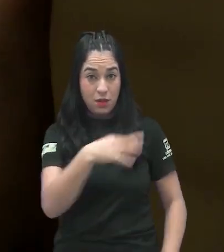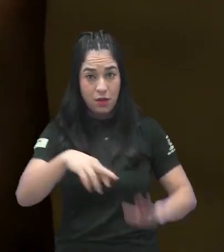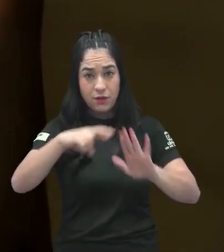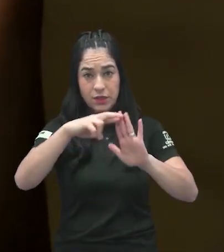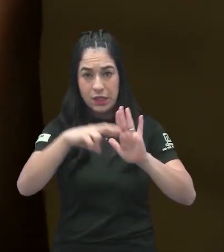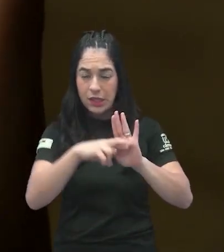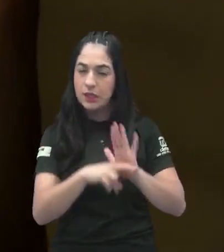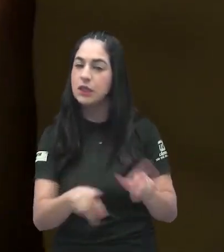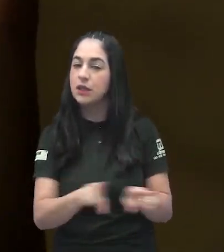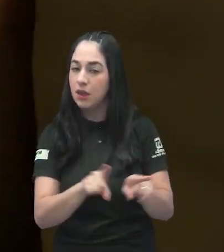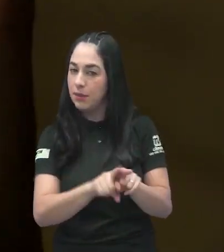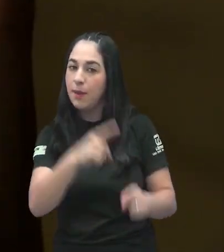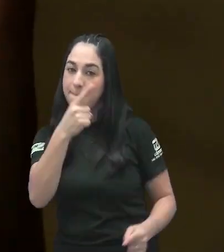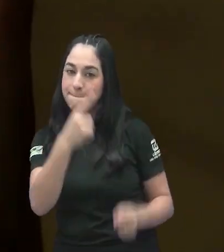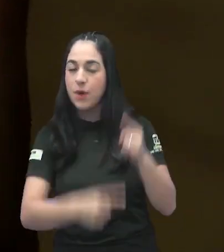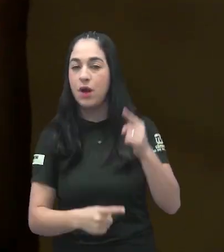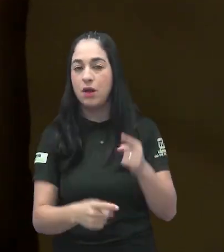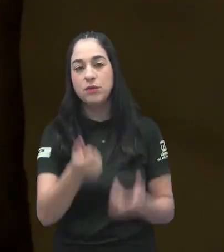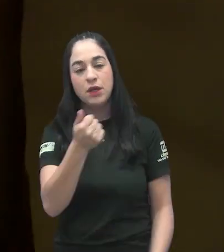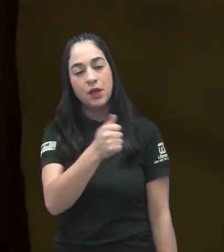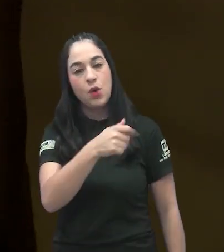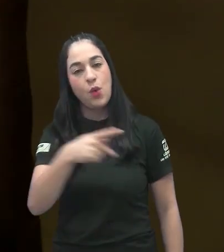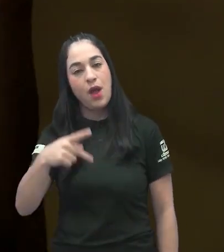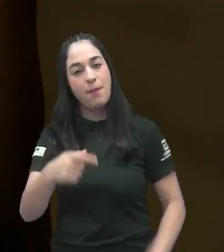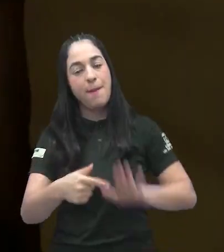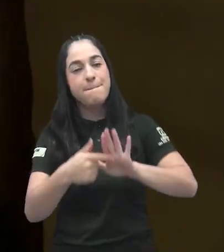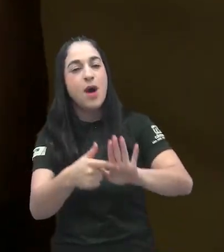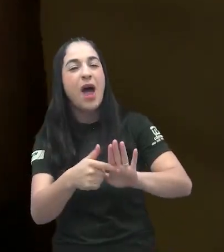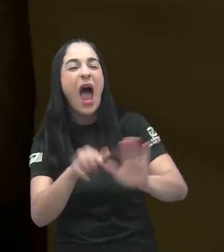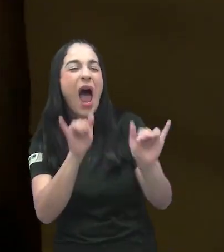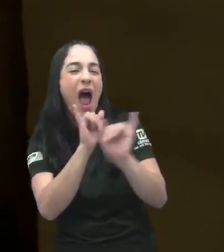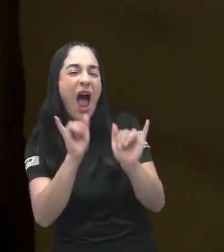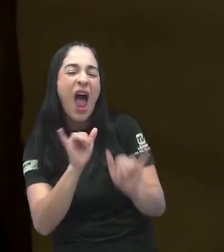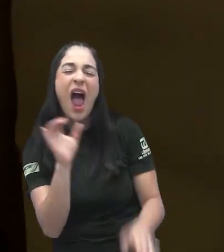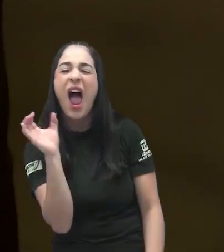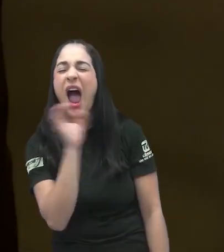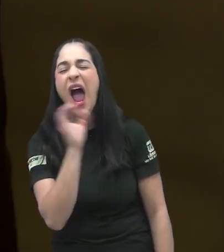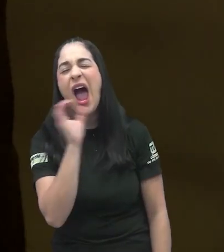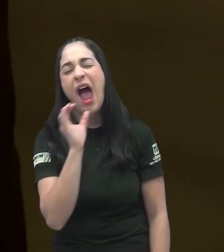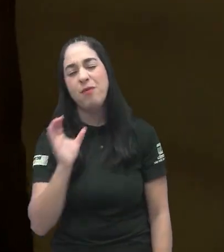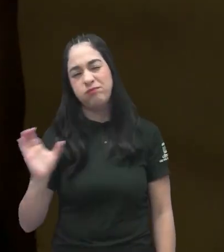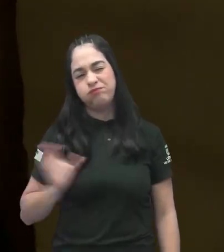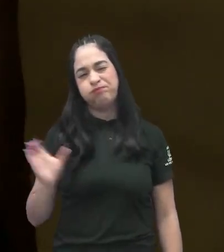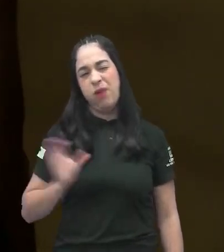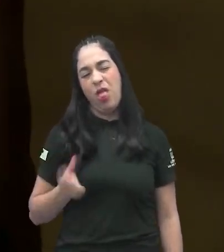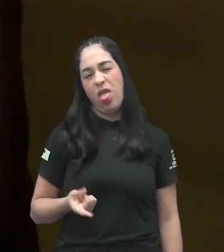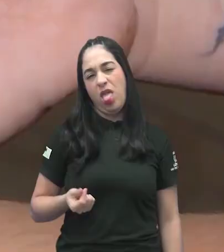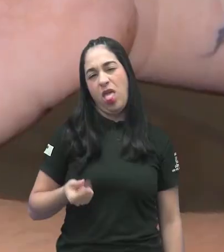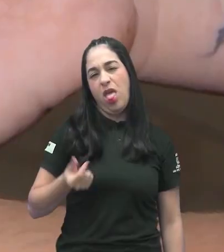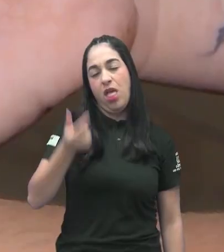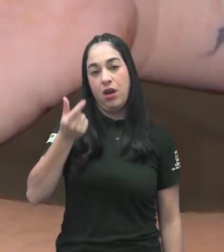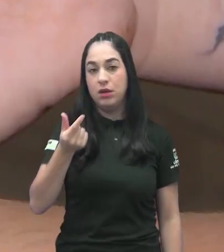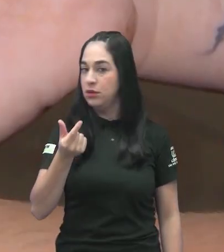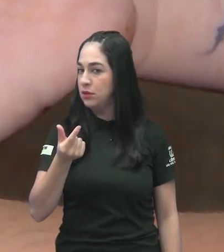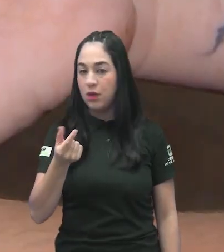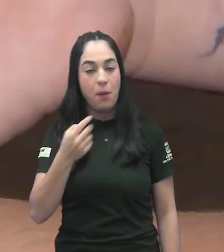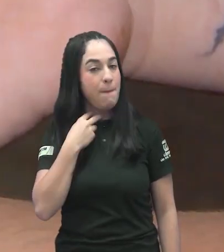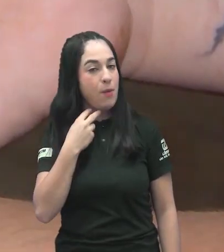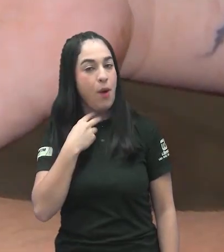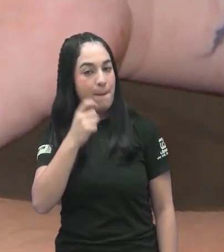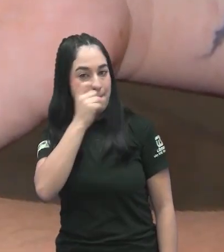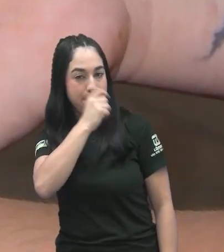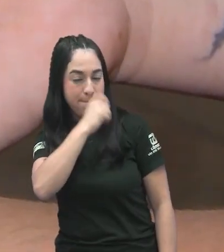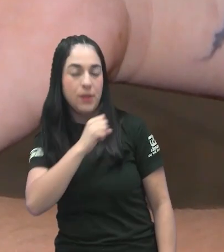Por isso, as novas regras também proíbem que os aplicativos exibam mensagens sobre enriquecimento rápido.